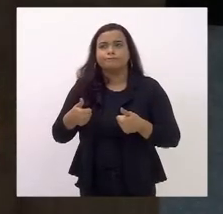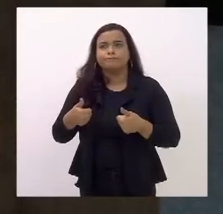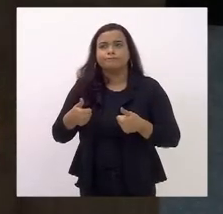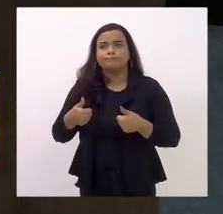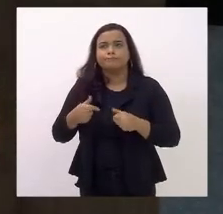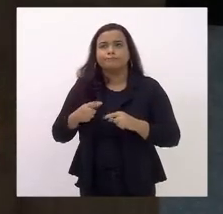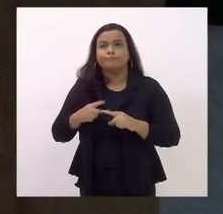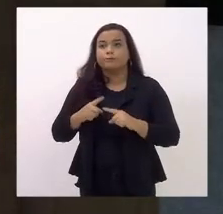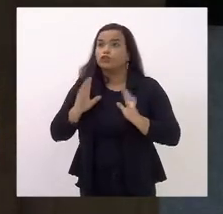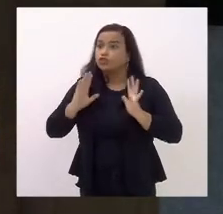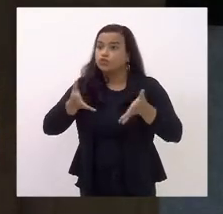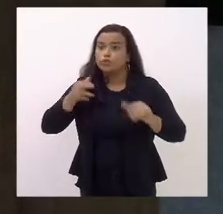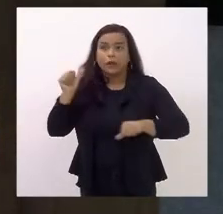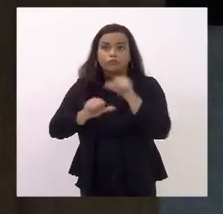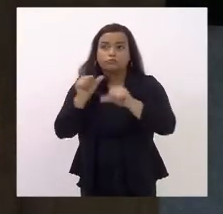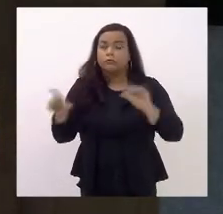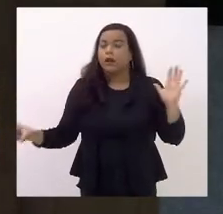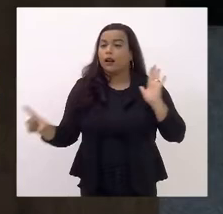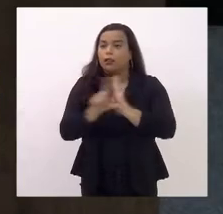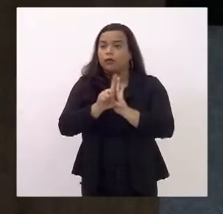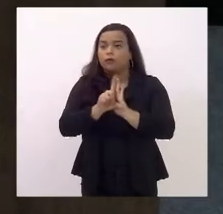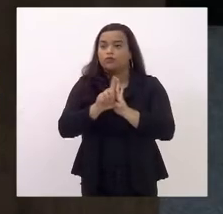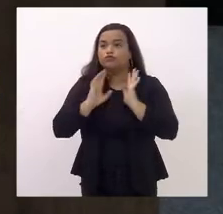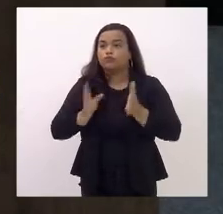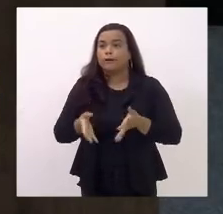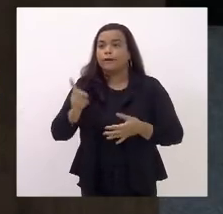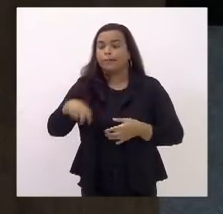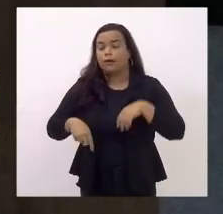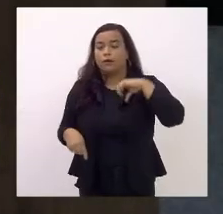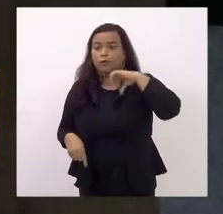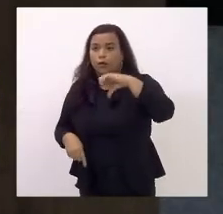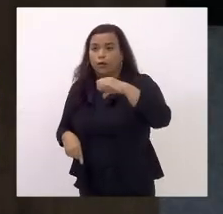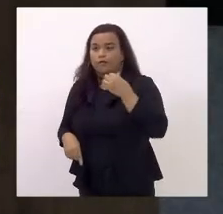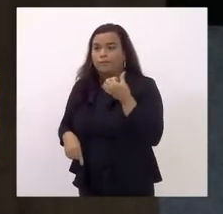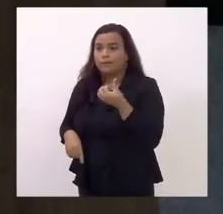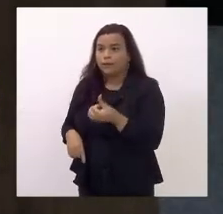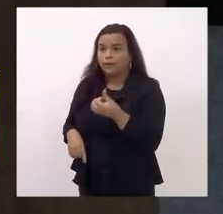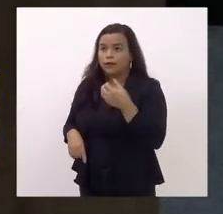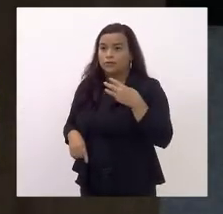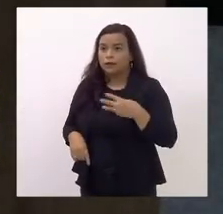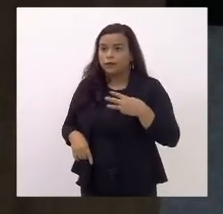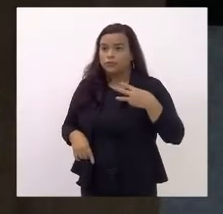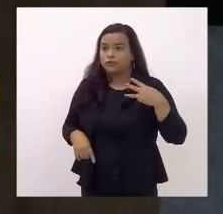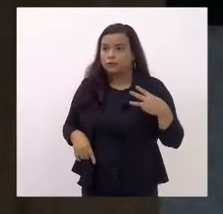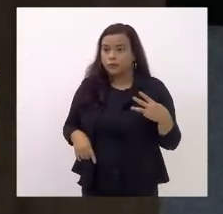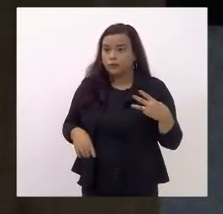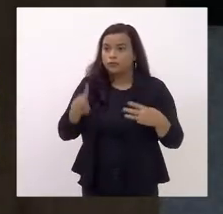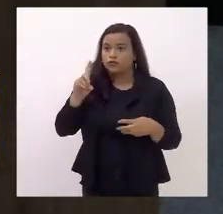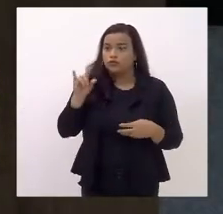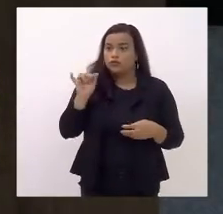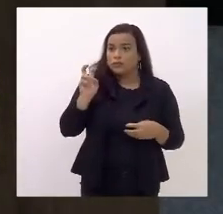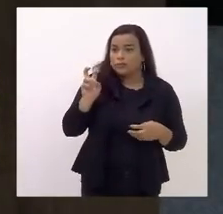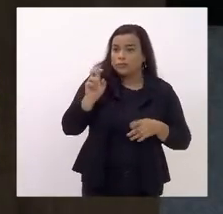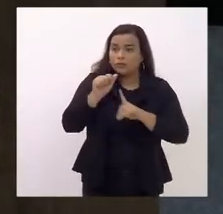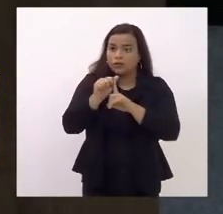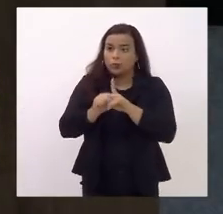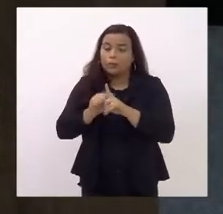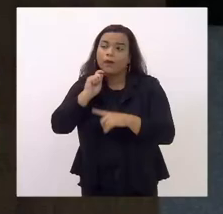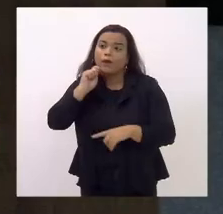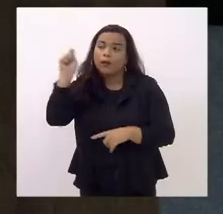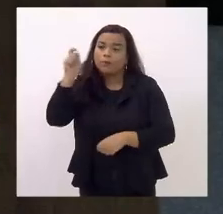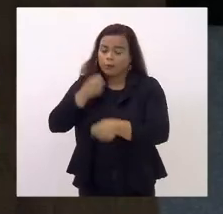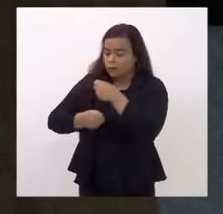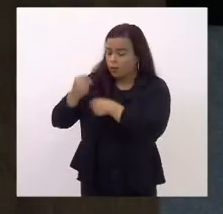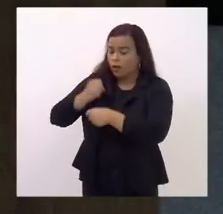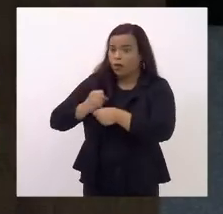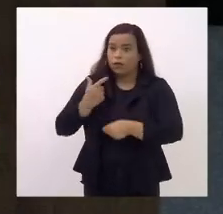virou lei. A lei 9633, de 5 de abril de 22,